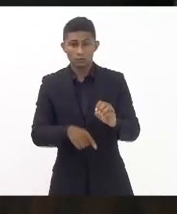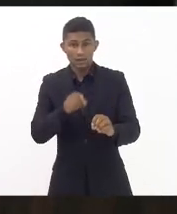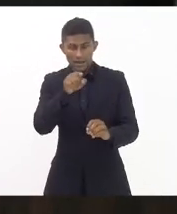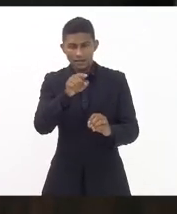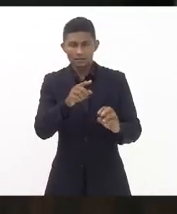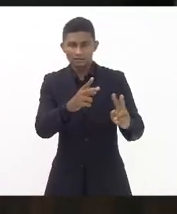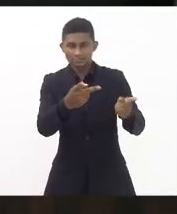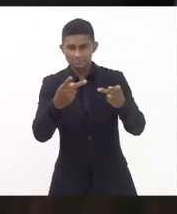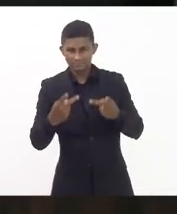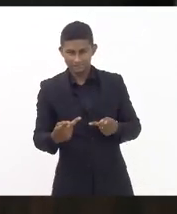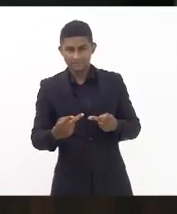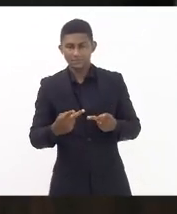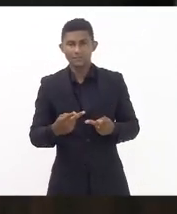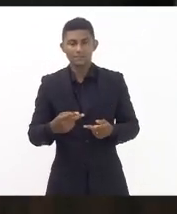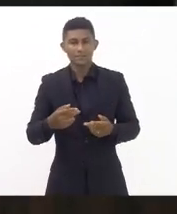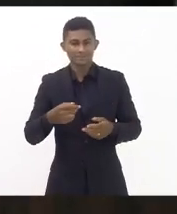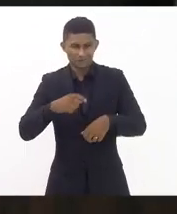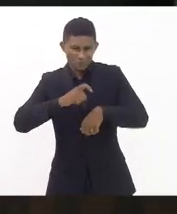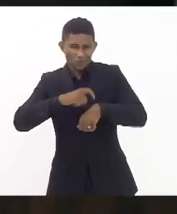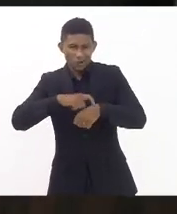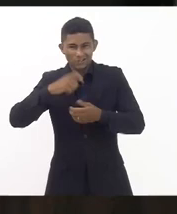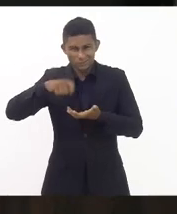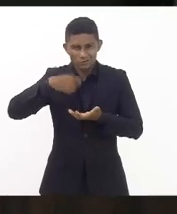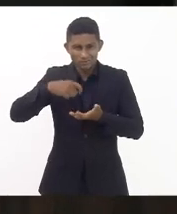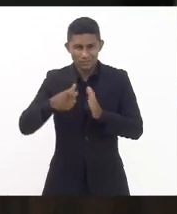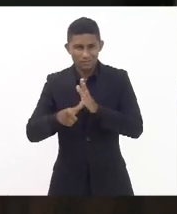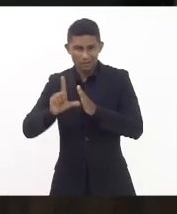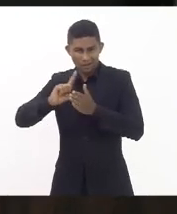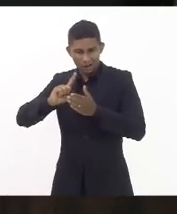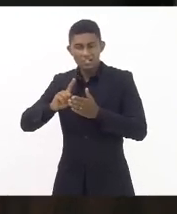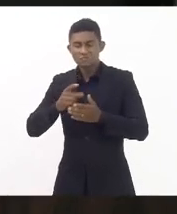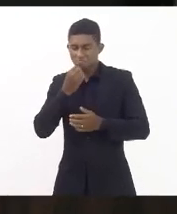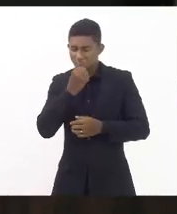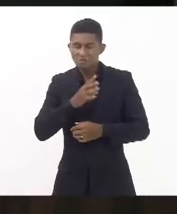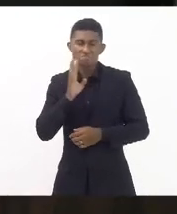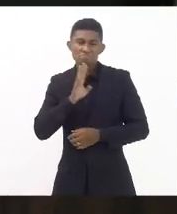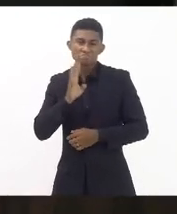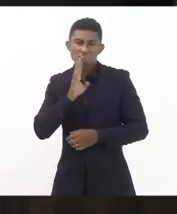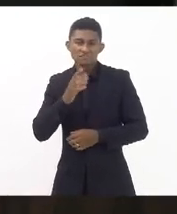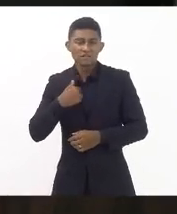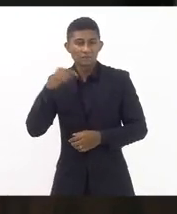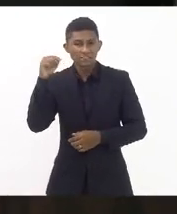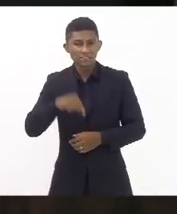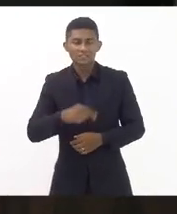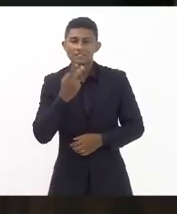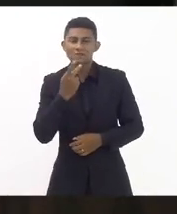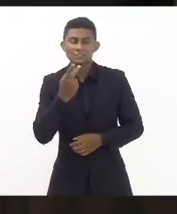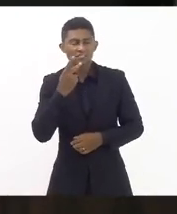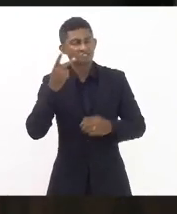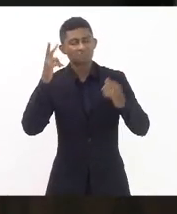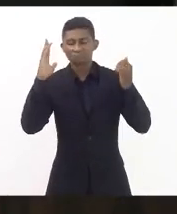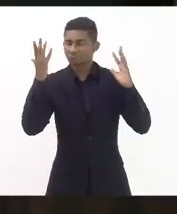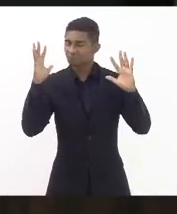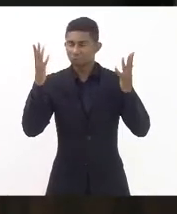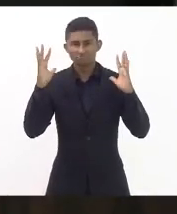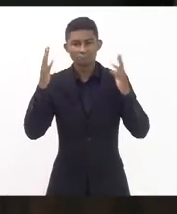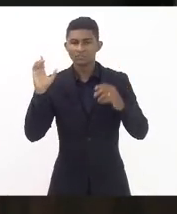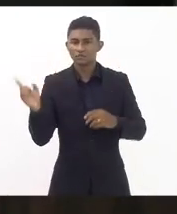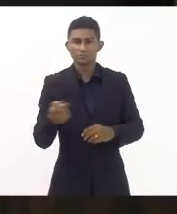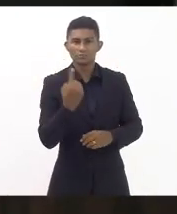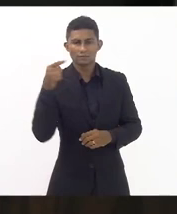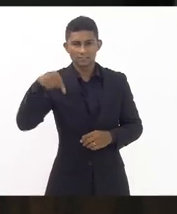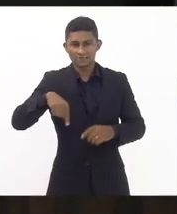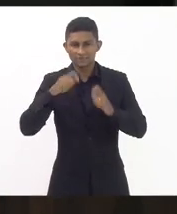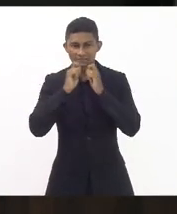Muito, muito bacana no almoço. Então, só para aqui dizer do parabéns, isso para nós da